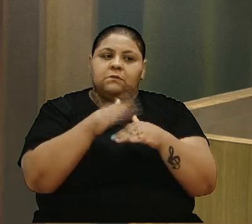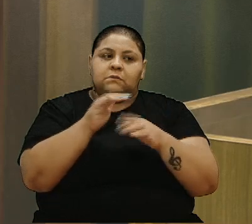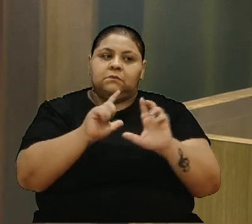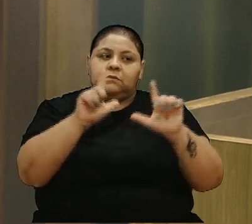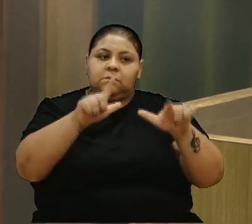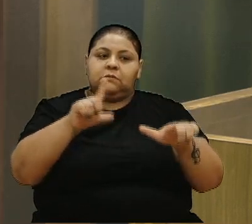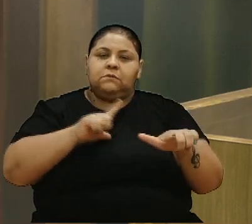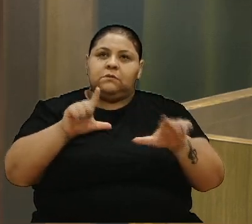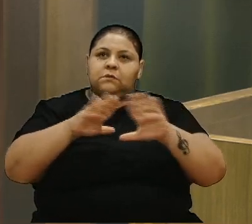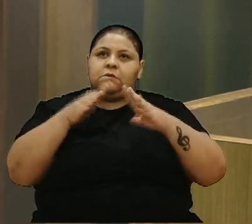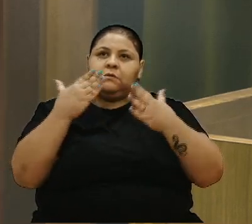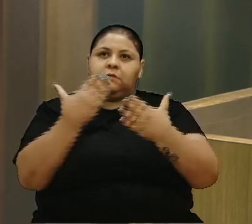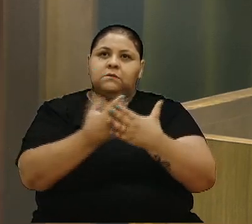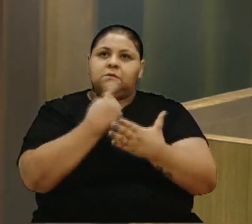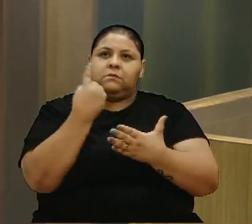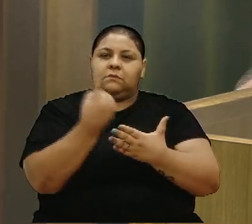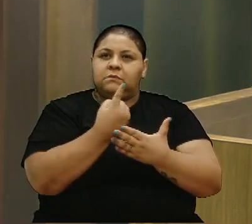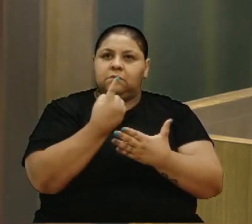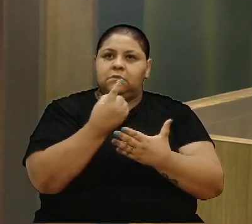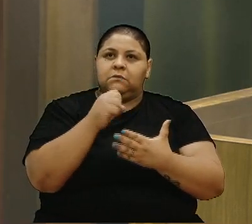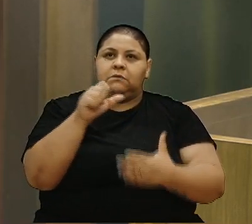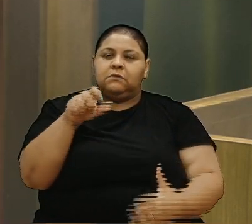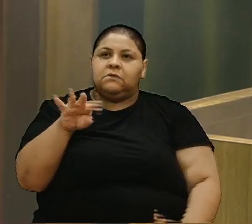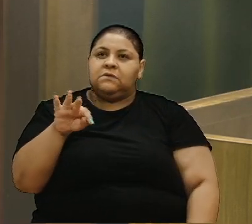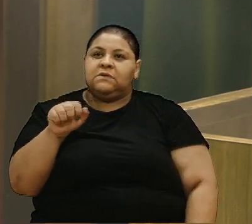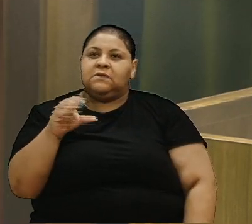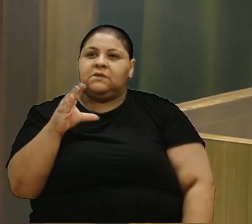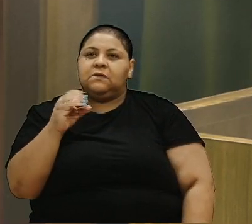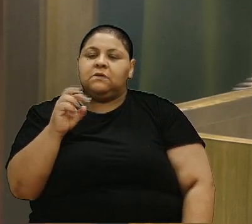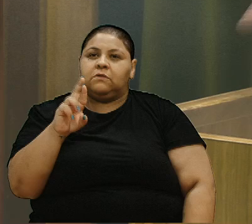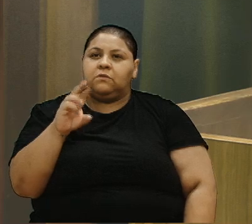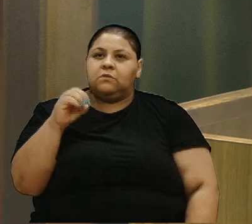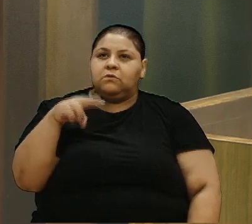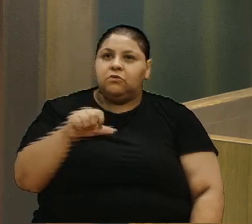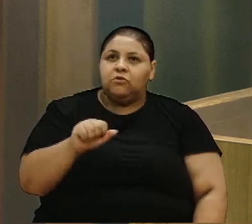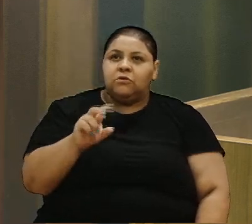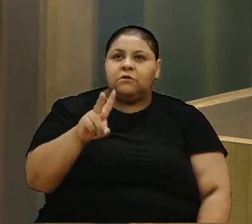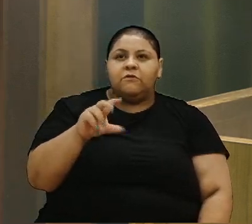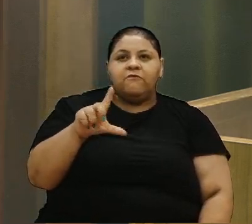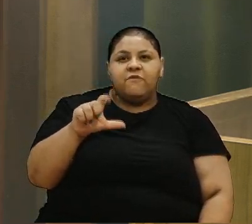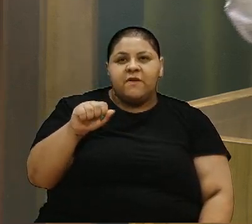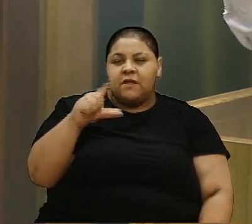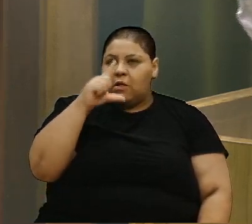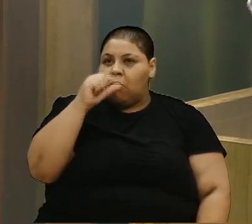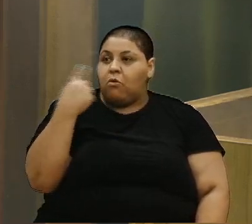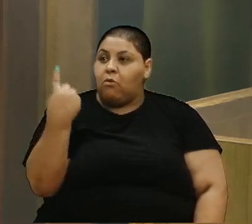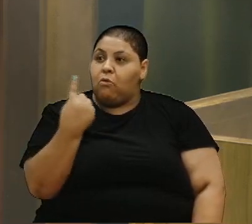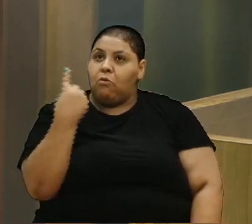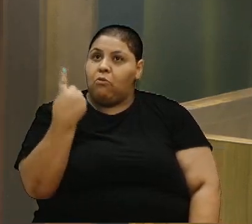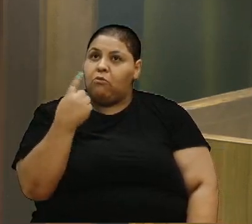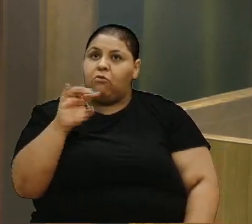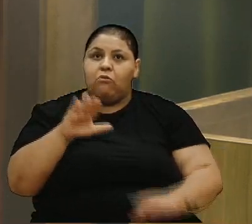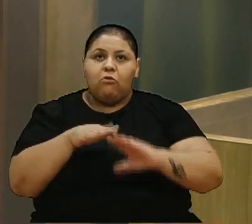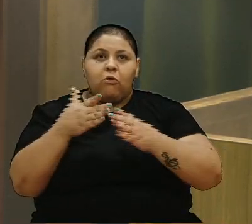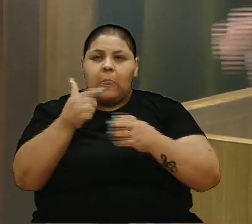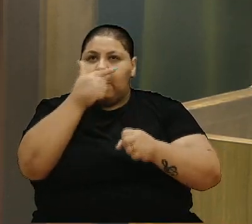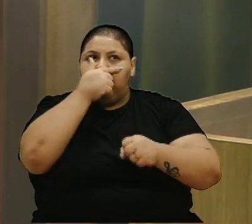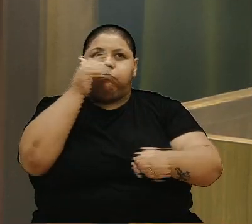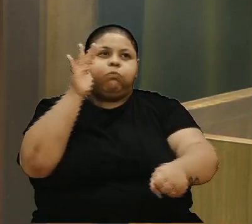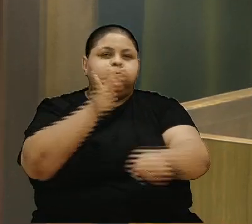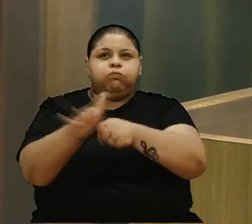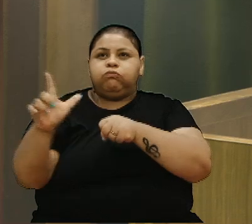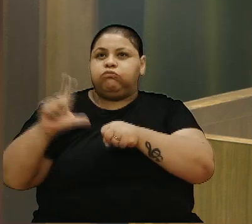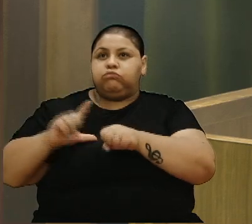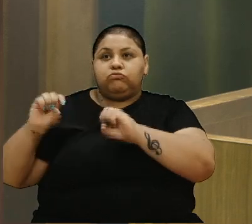tem uma escola só. Santa Corona e Vila Lobos. Uma escola só, lotado. Nesses 2 bairros não